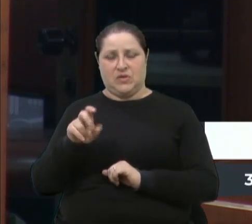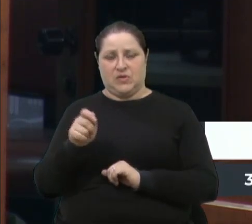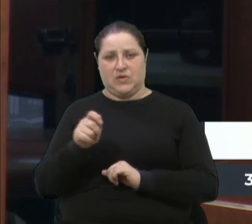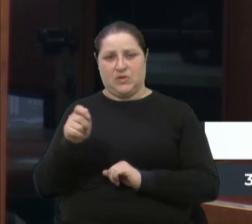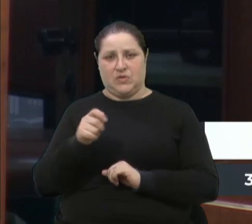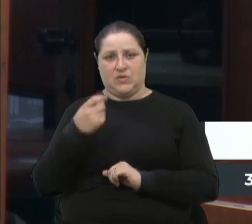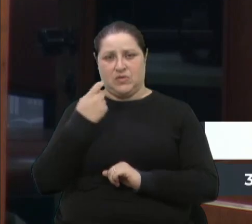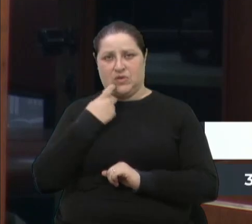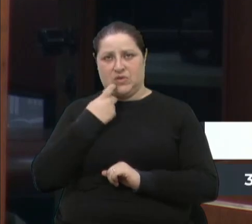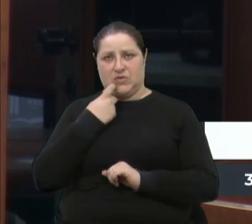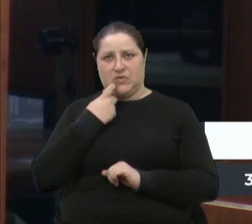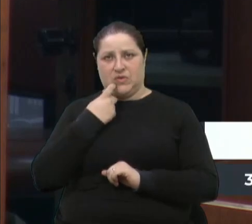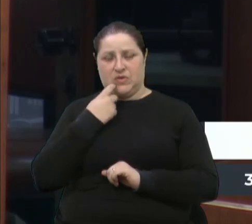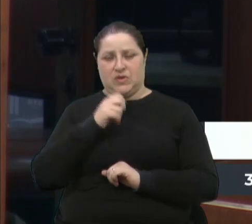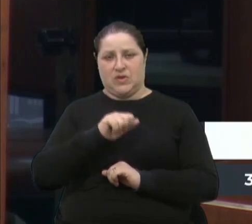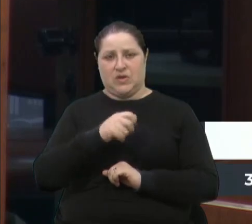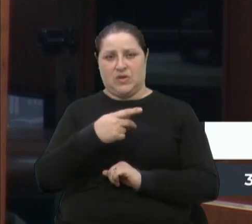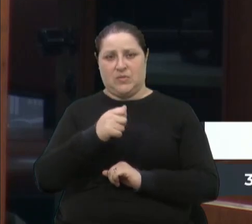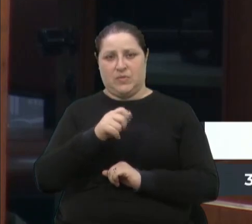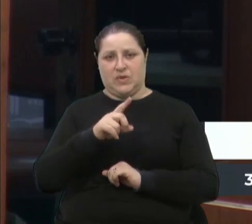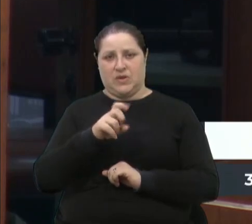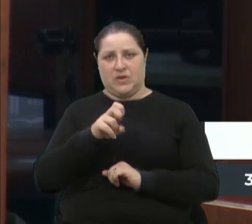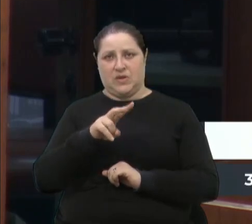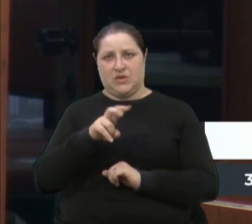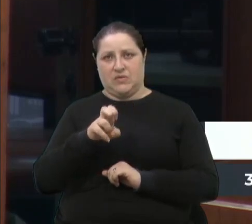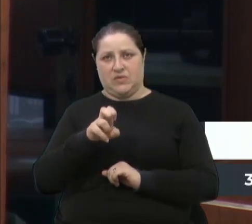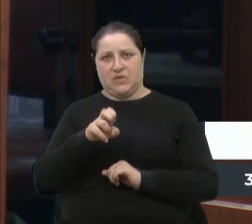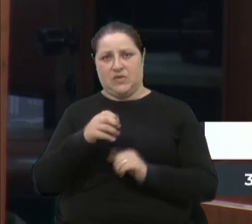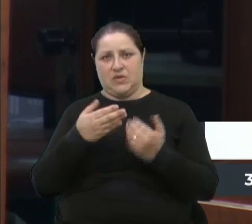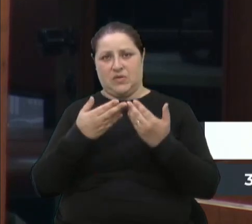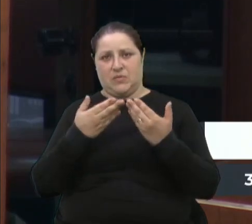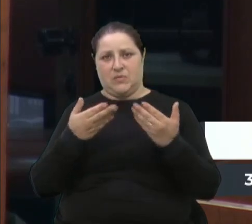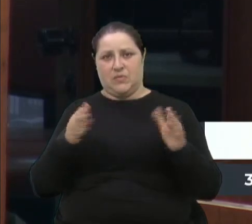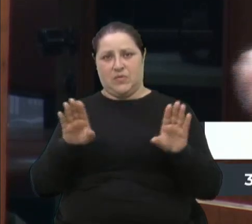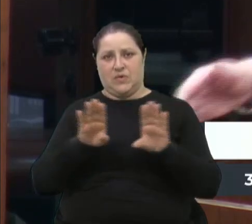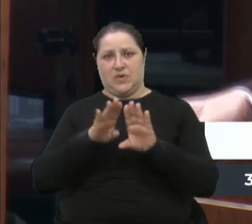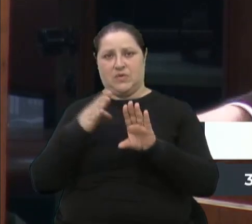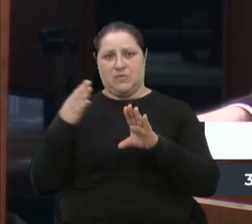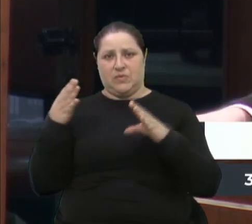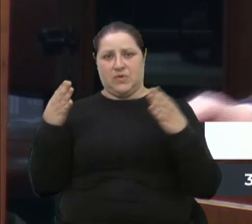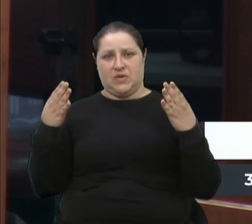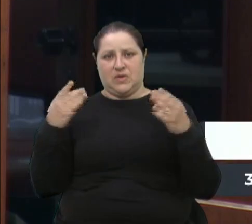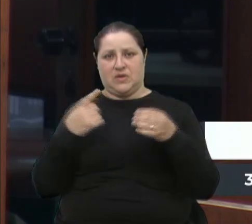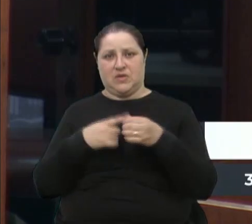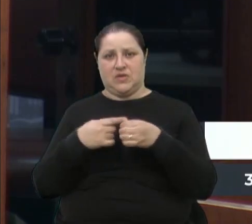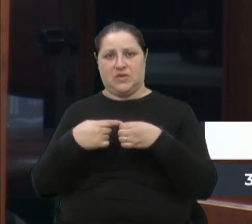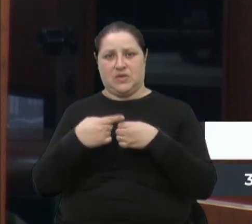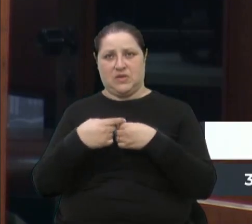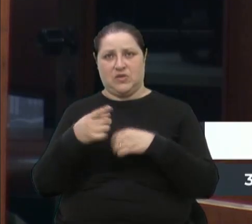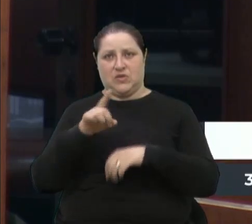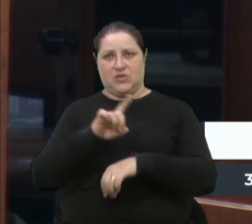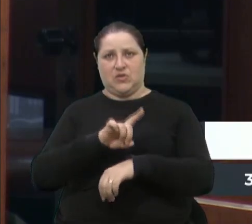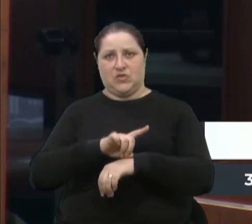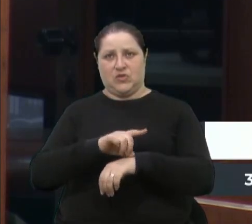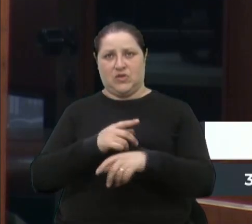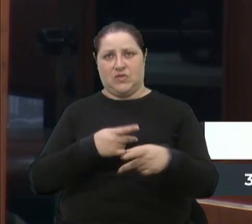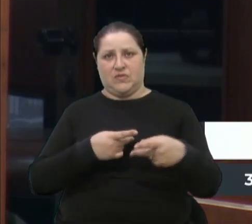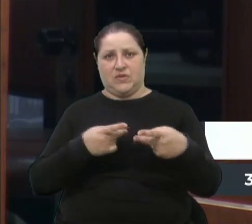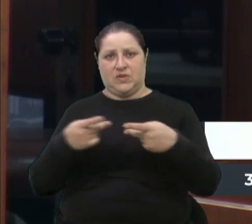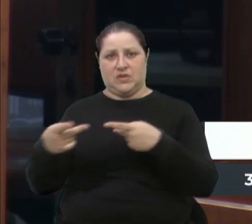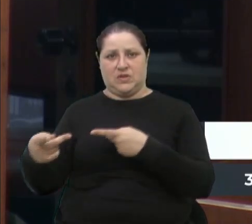sexta-feira, APADEV de portas abertas para a cidade. Então, também um dia de